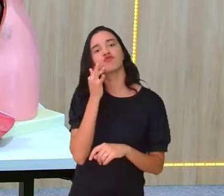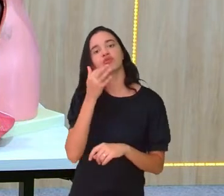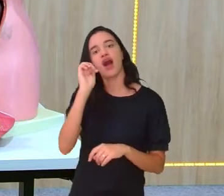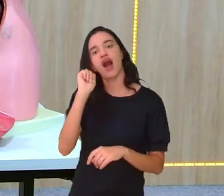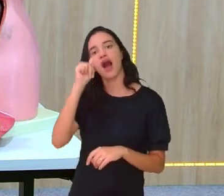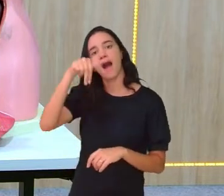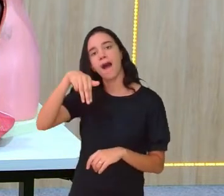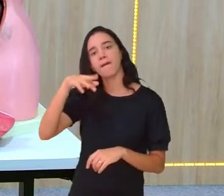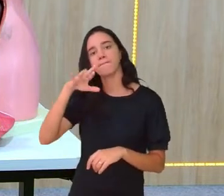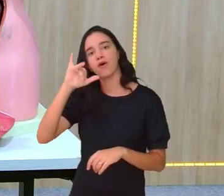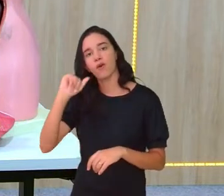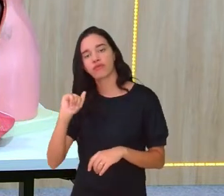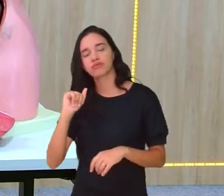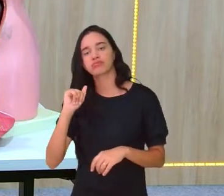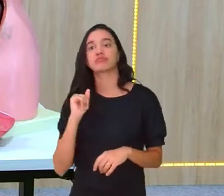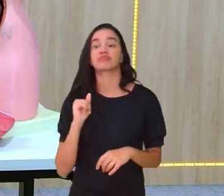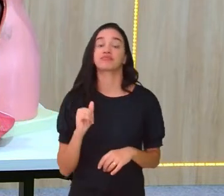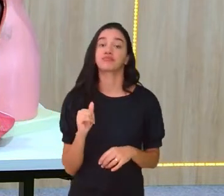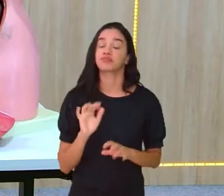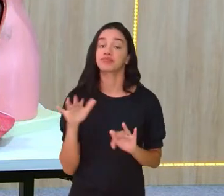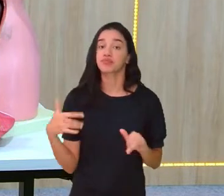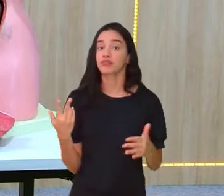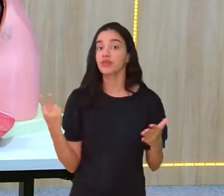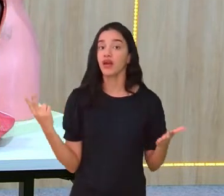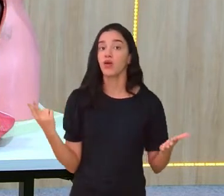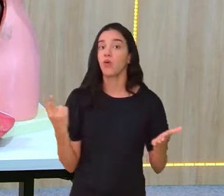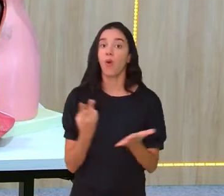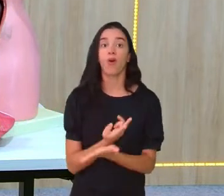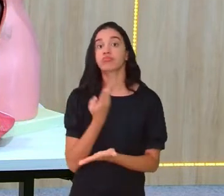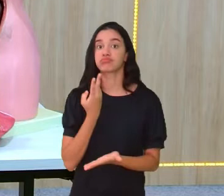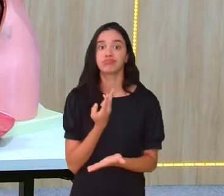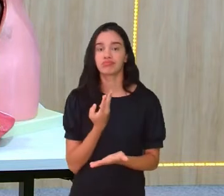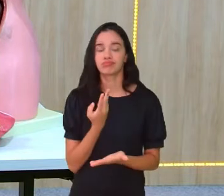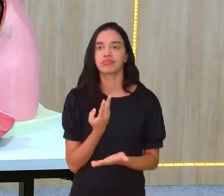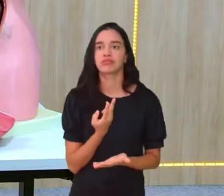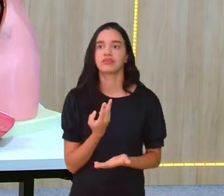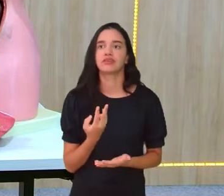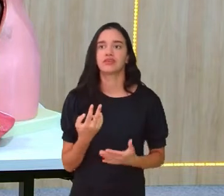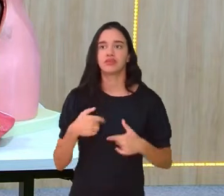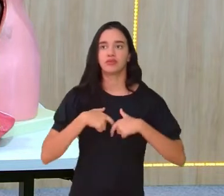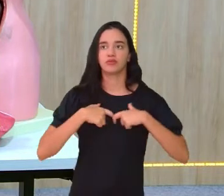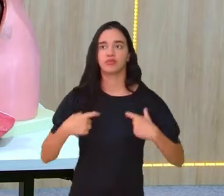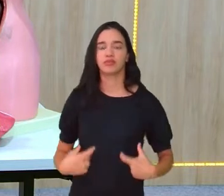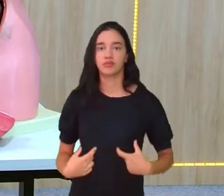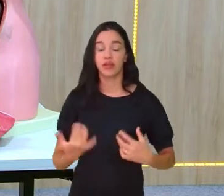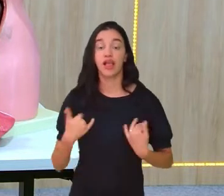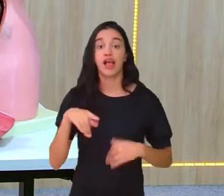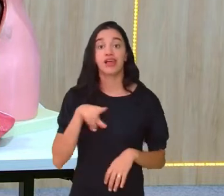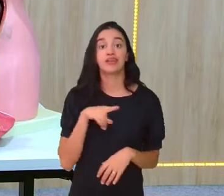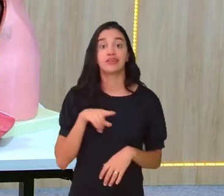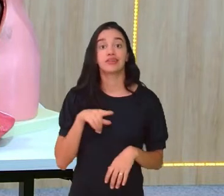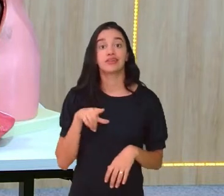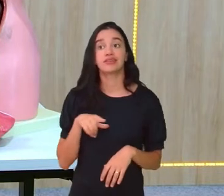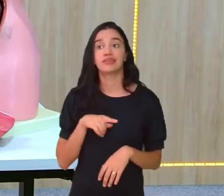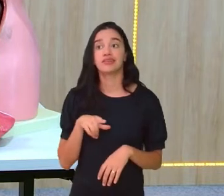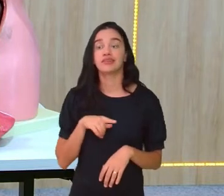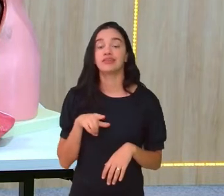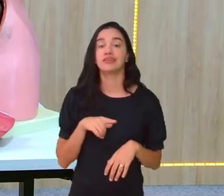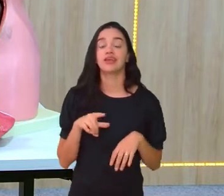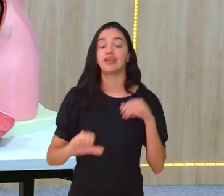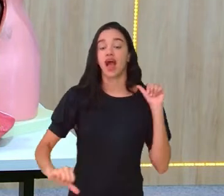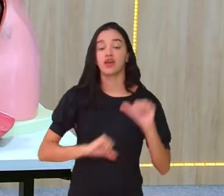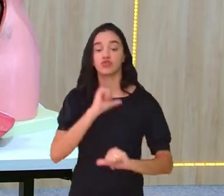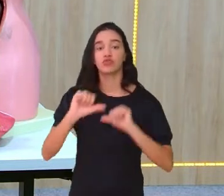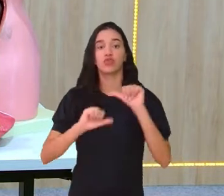é que acontece aqui, né? Nos alvéolos pulmonares? Acontece a hematose, que são as trocas